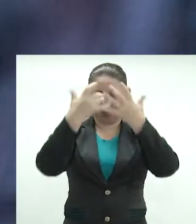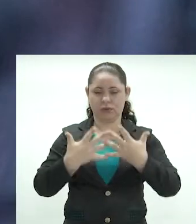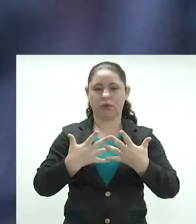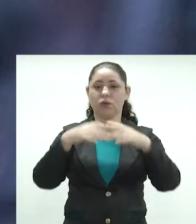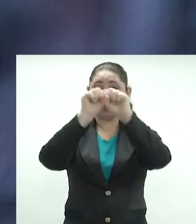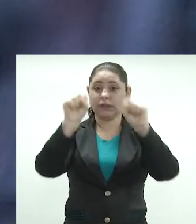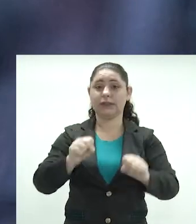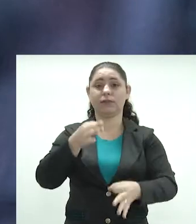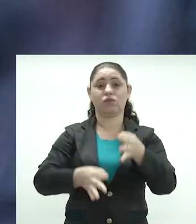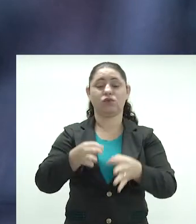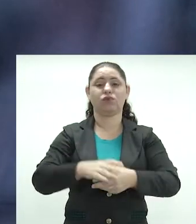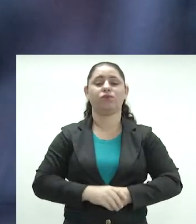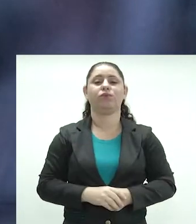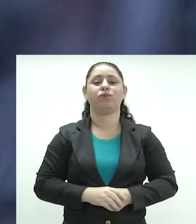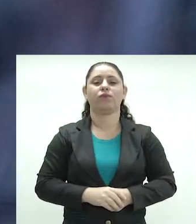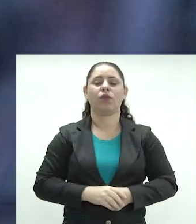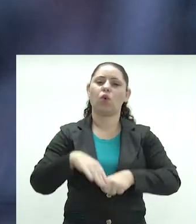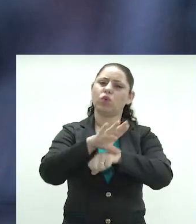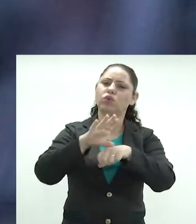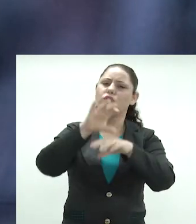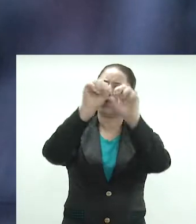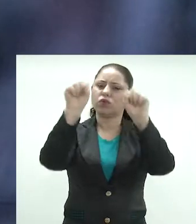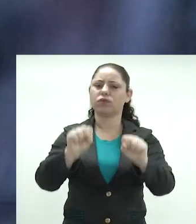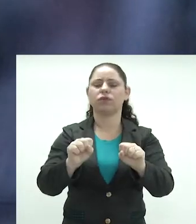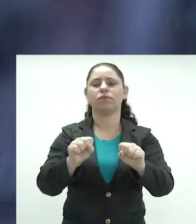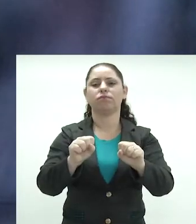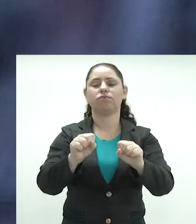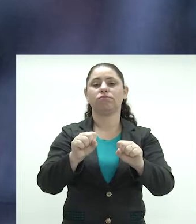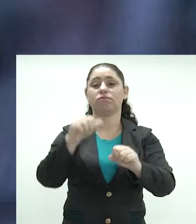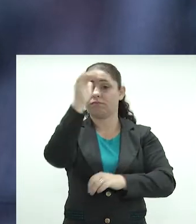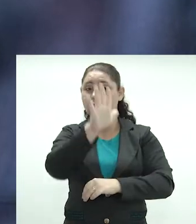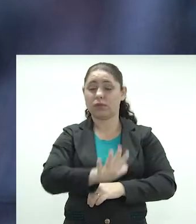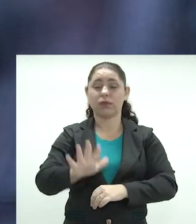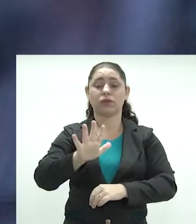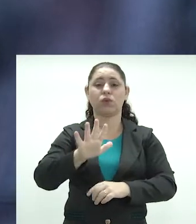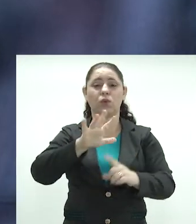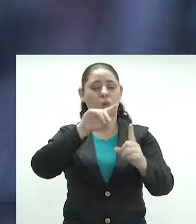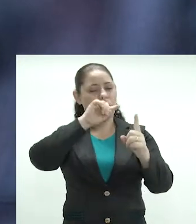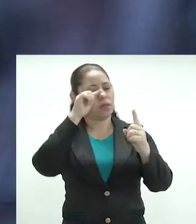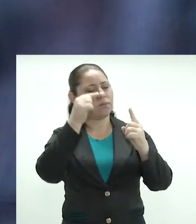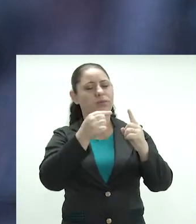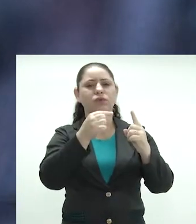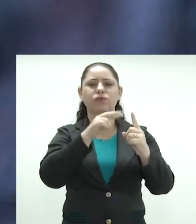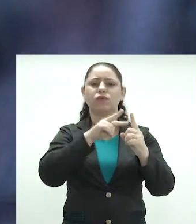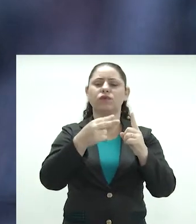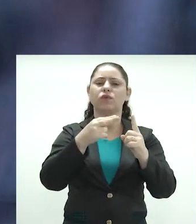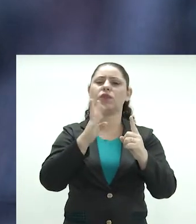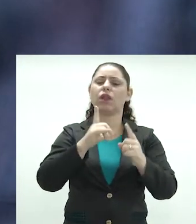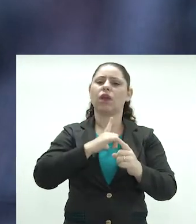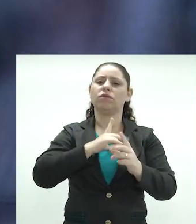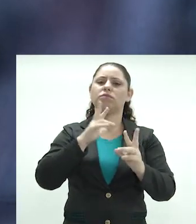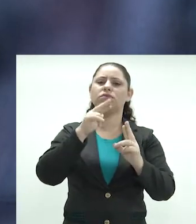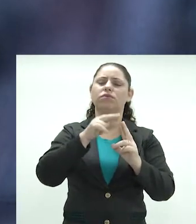aqui um breve resumo do nosso sistema de justiça, Sistema Constitucional de Justiça brasileiro. E nesse programa, no ponto de vista,